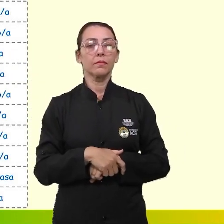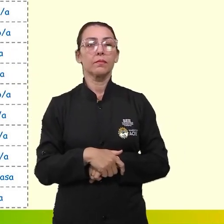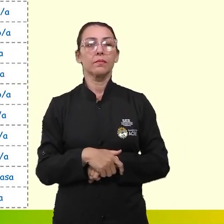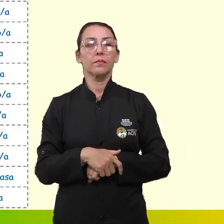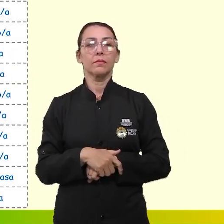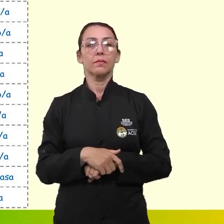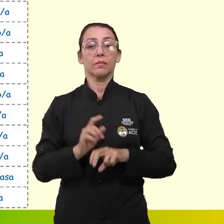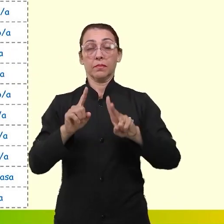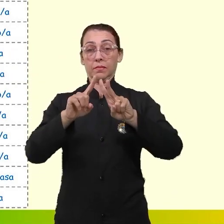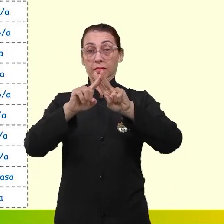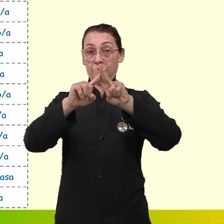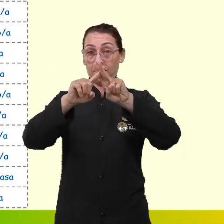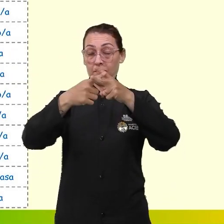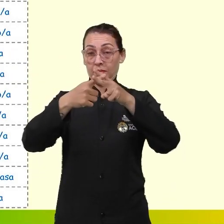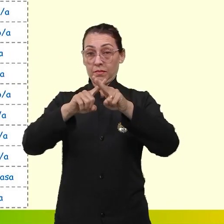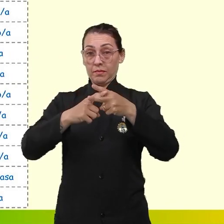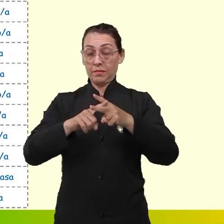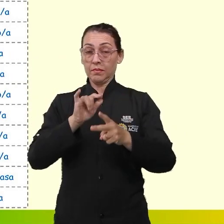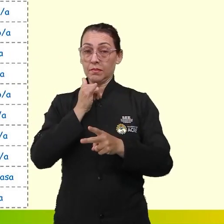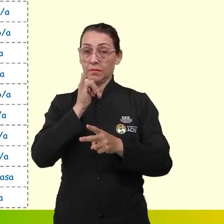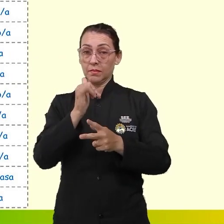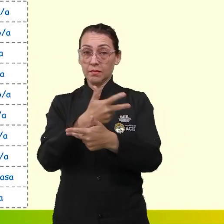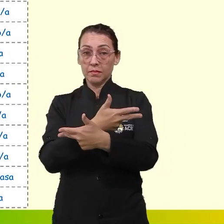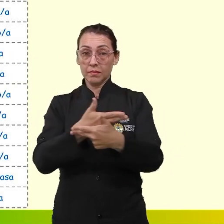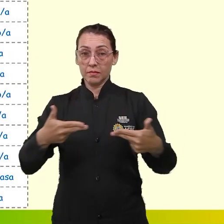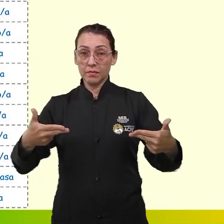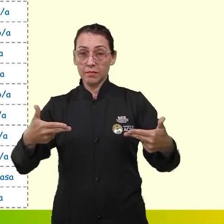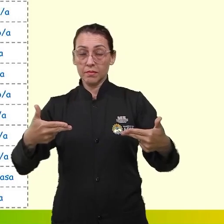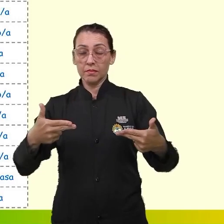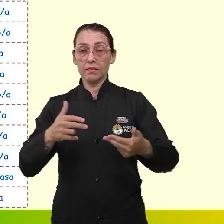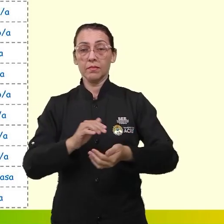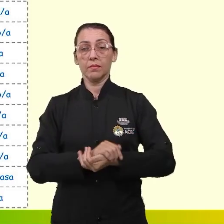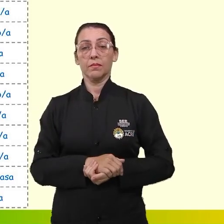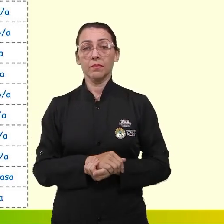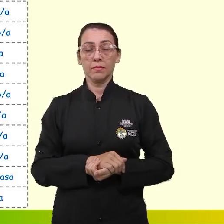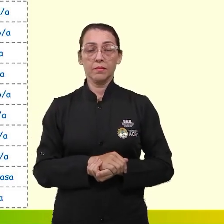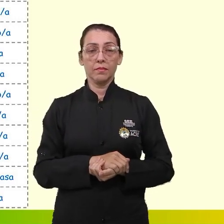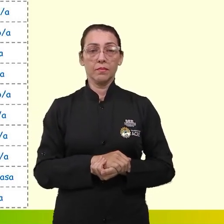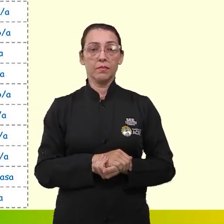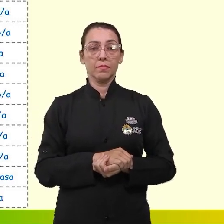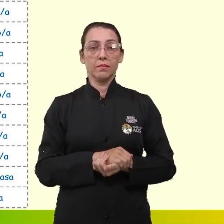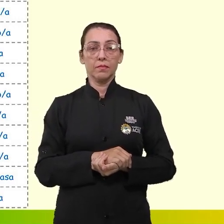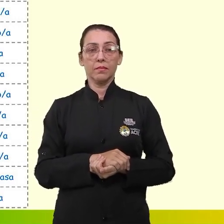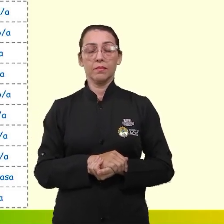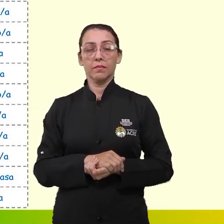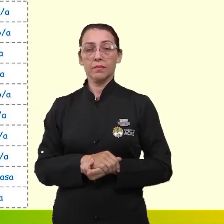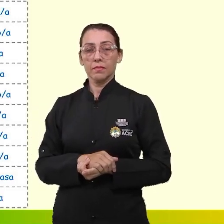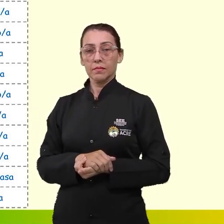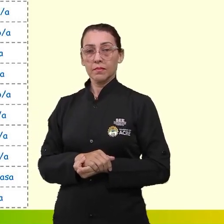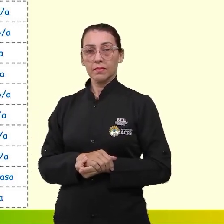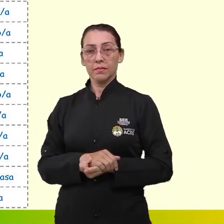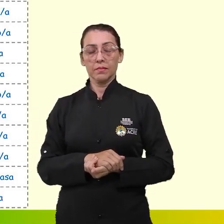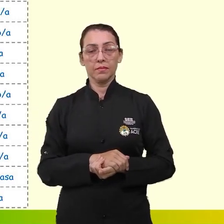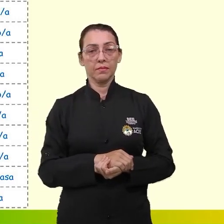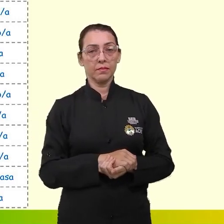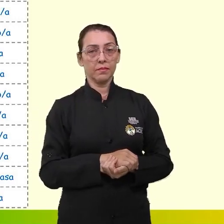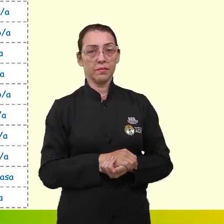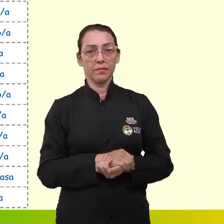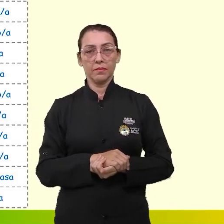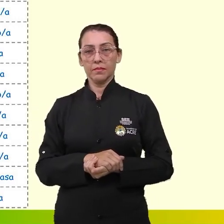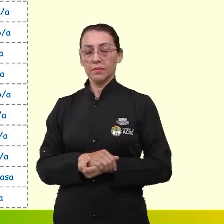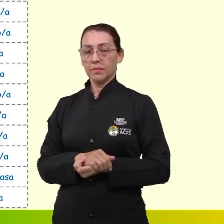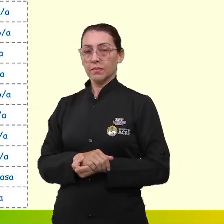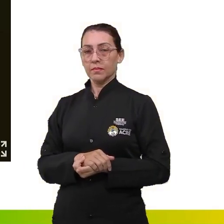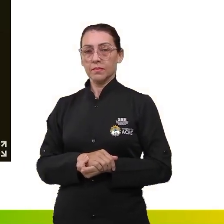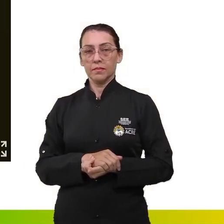garçom, mas em espanhol pode ser camareiro ou moço também. E ele profissional eletricista.